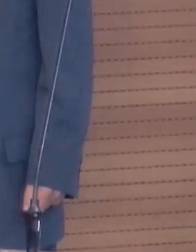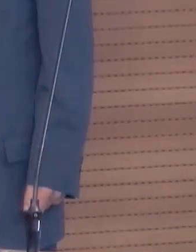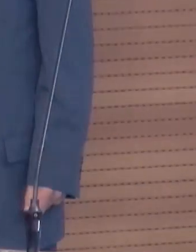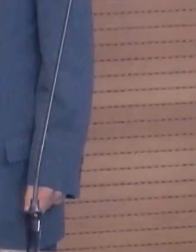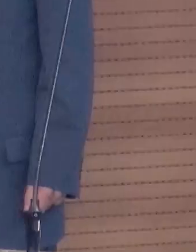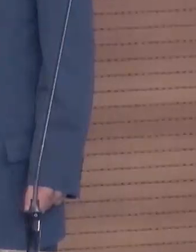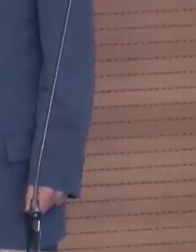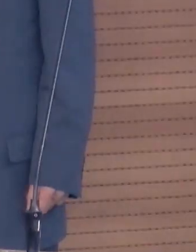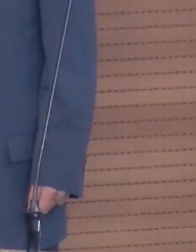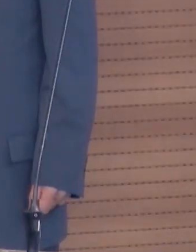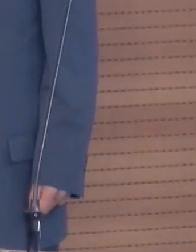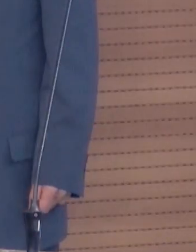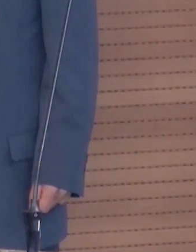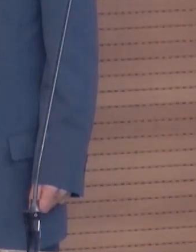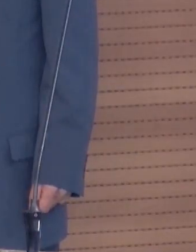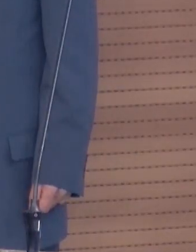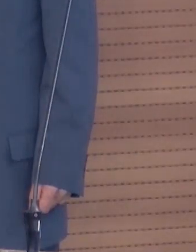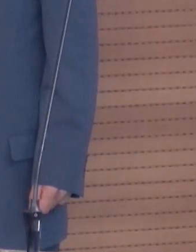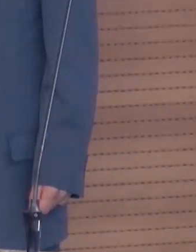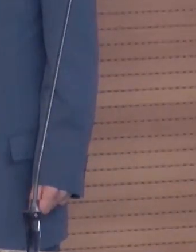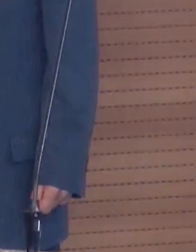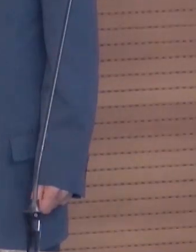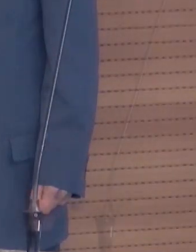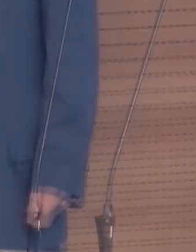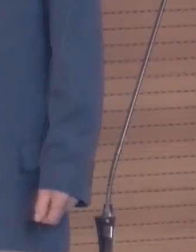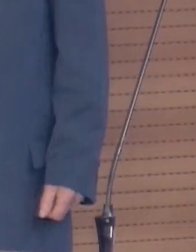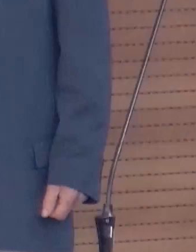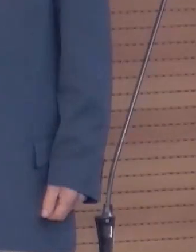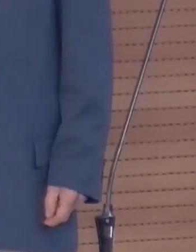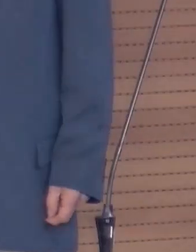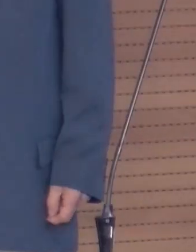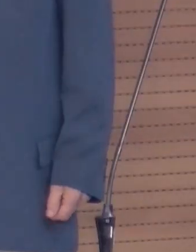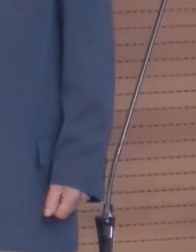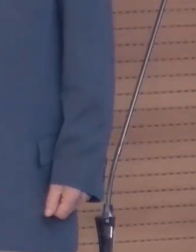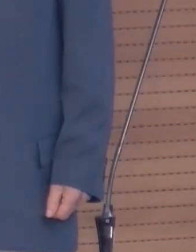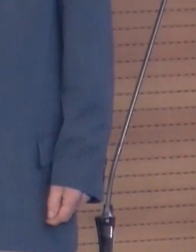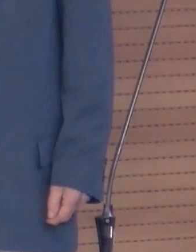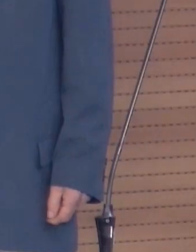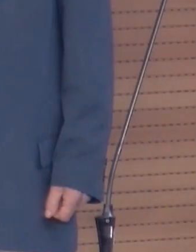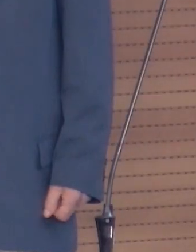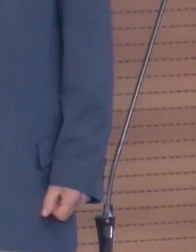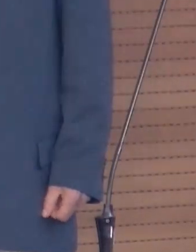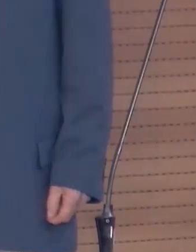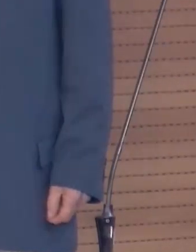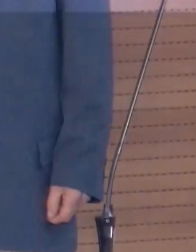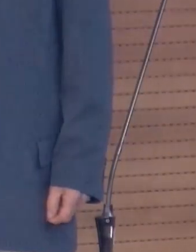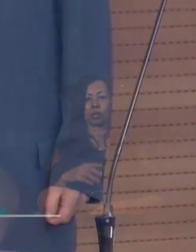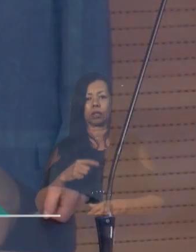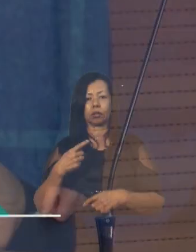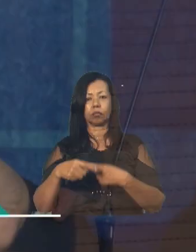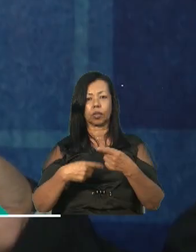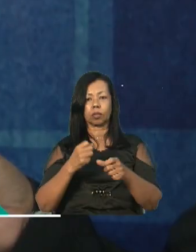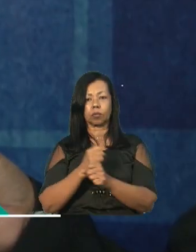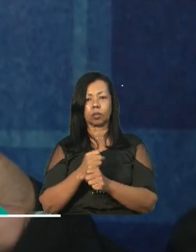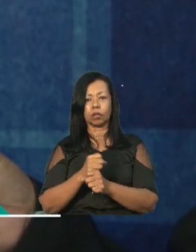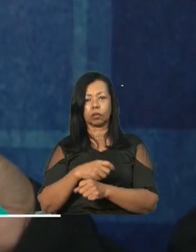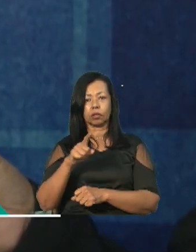um sonho que eu consegui realizar, que nós alubraquianos conseguimos realizar e que, se Deus quiser, o ano que vem vai